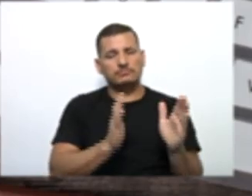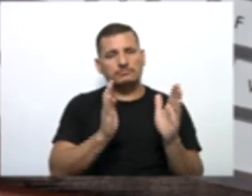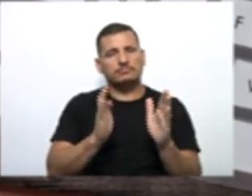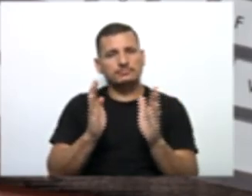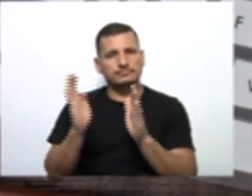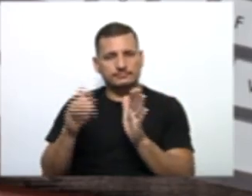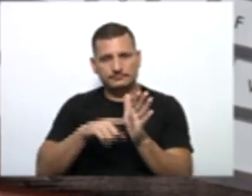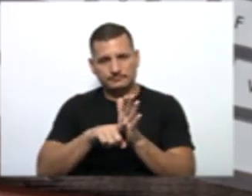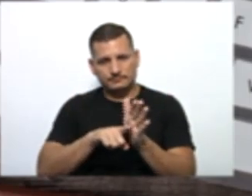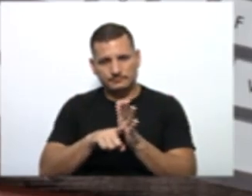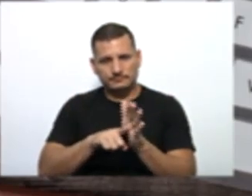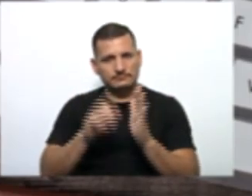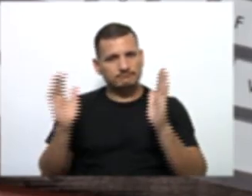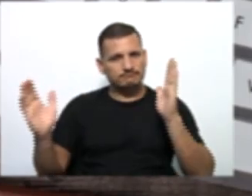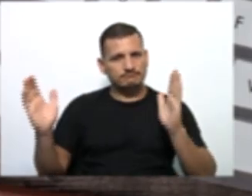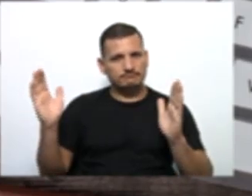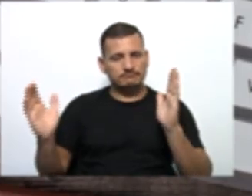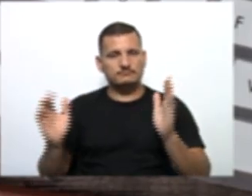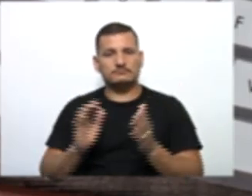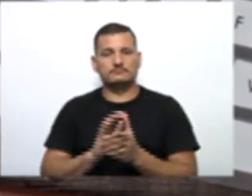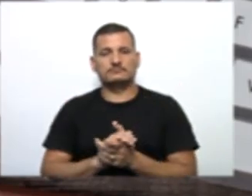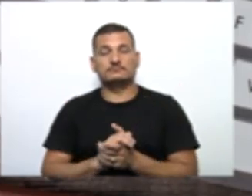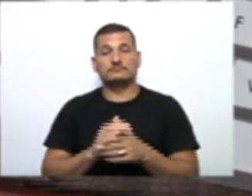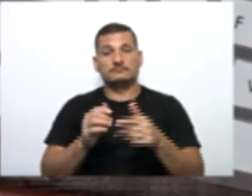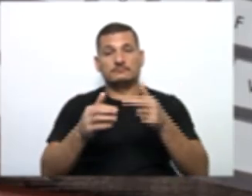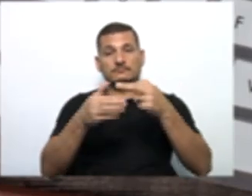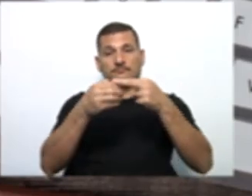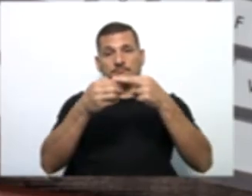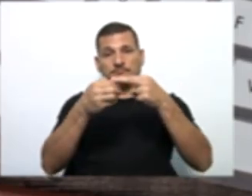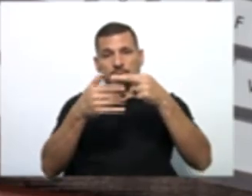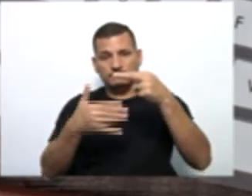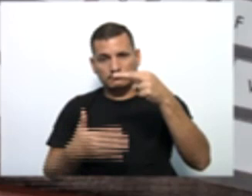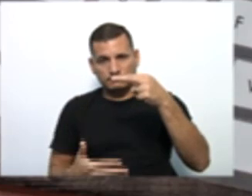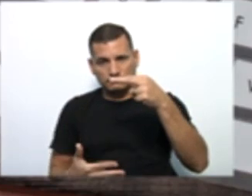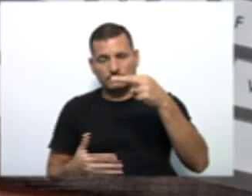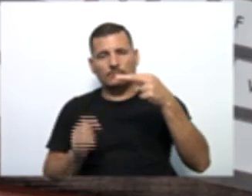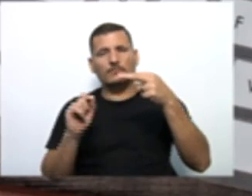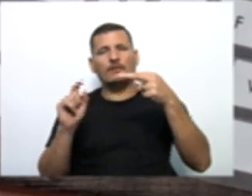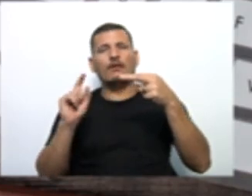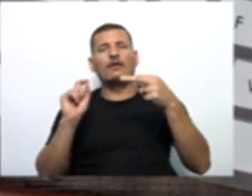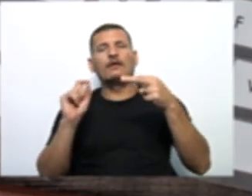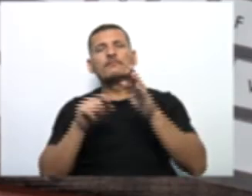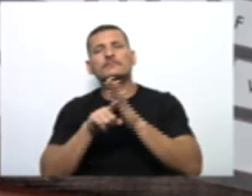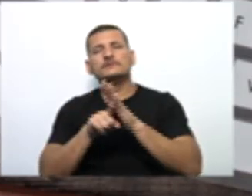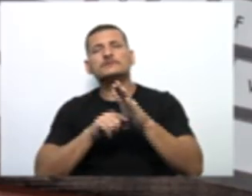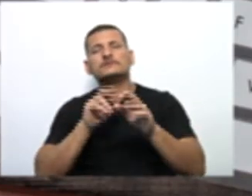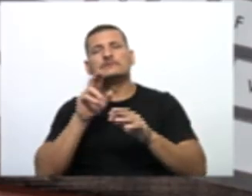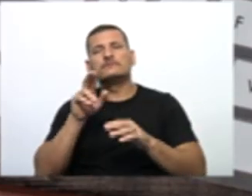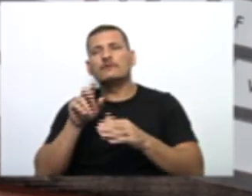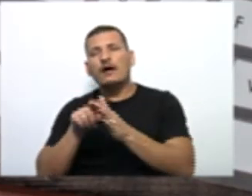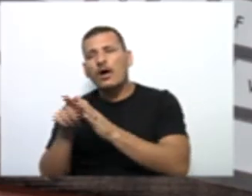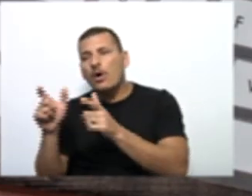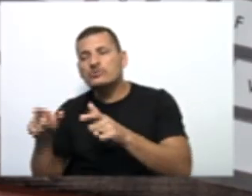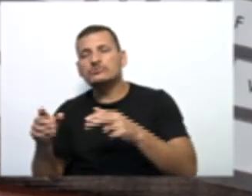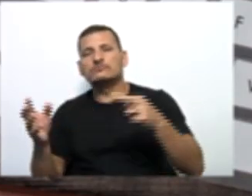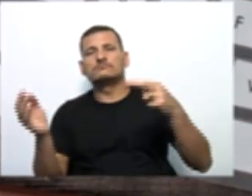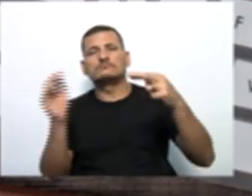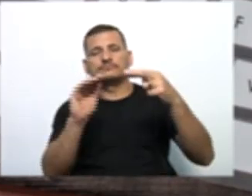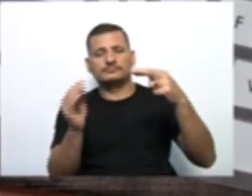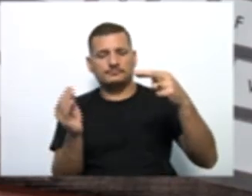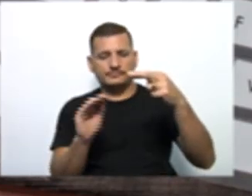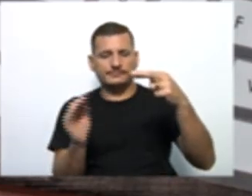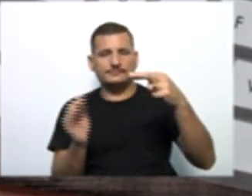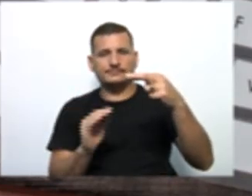na pesquisa. Referência. É a relação de todos os referenciais utilizados que norteiam a